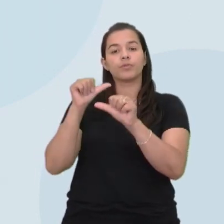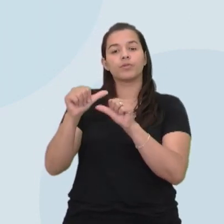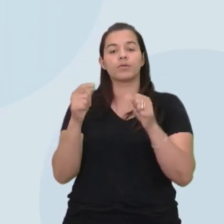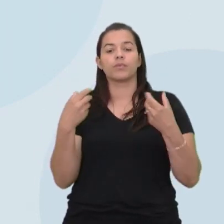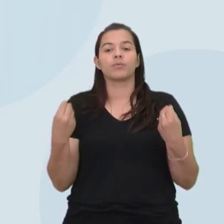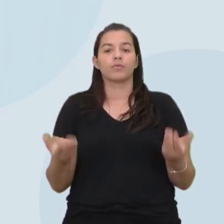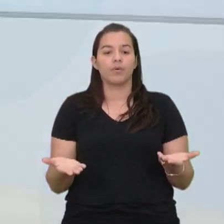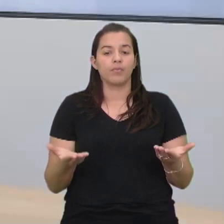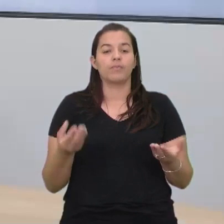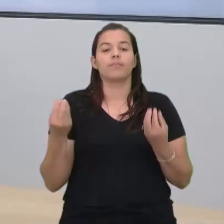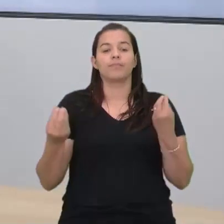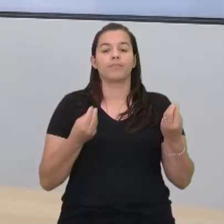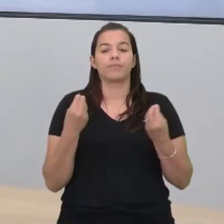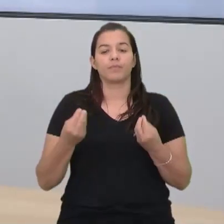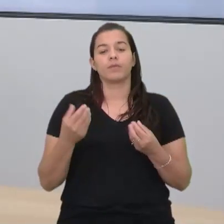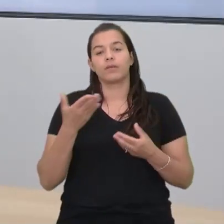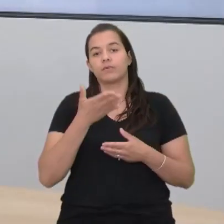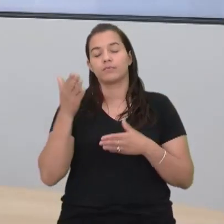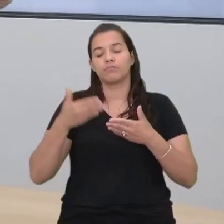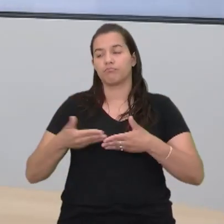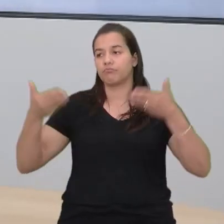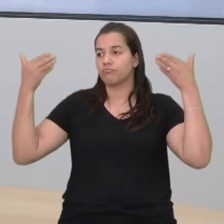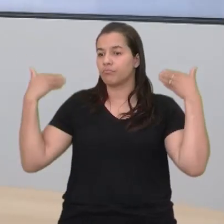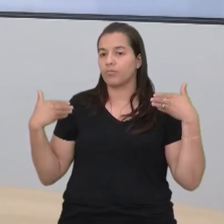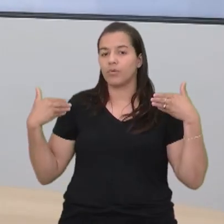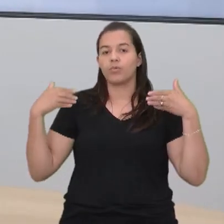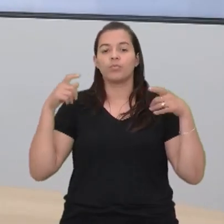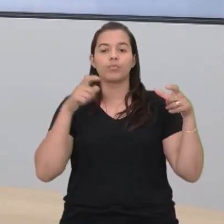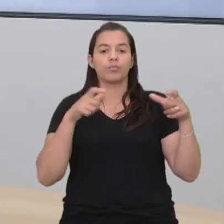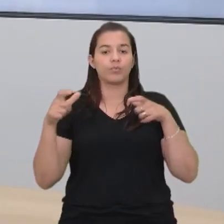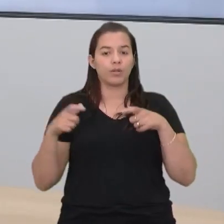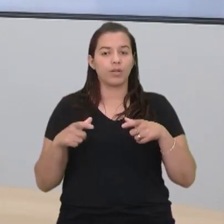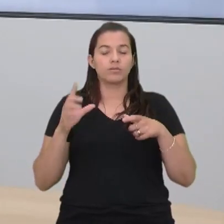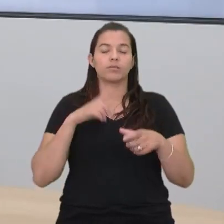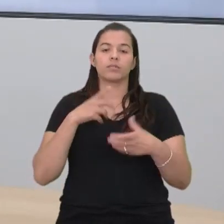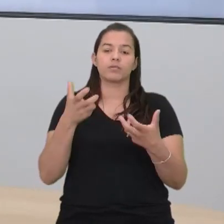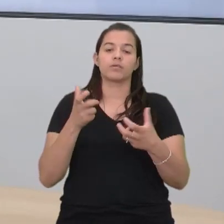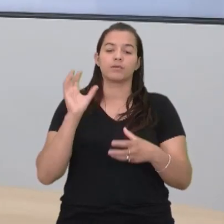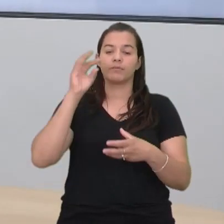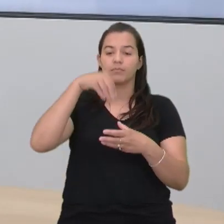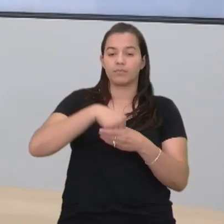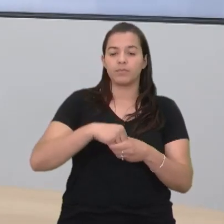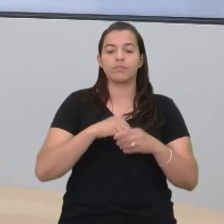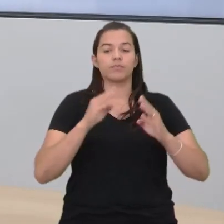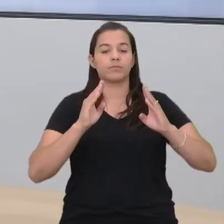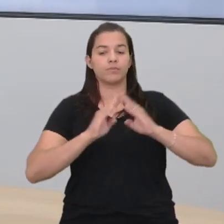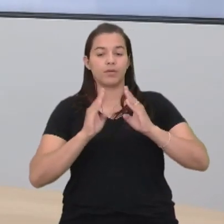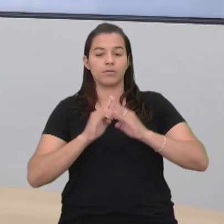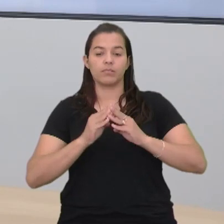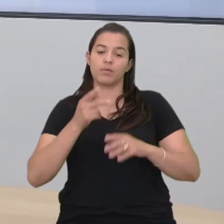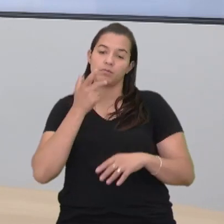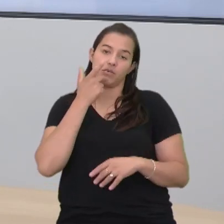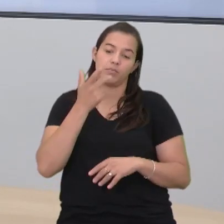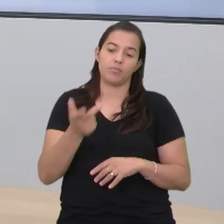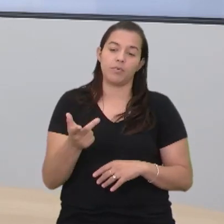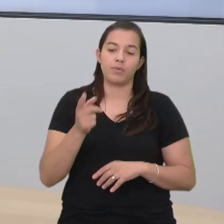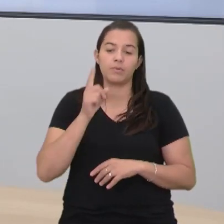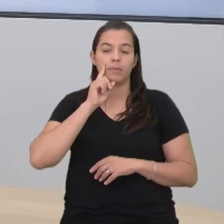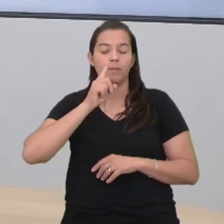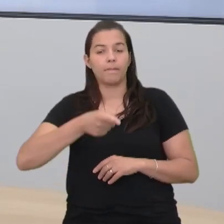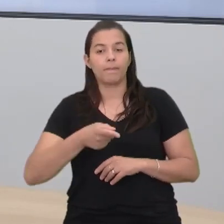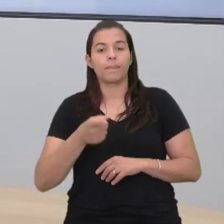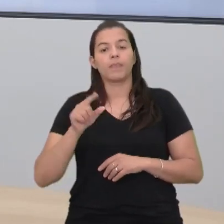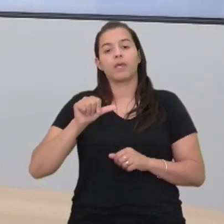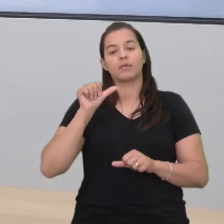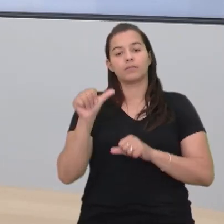seu personagem lá num cenário atrás que tem um espaço e você quer que ele vá para dentro de uma casa. Aí você faz um comando, põe um comando desses aí e o